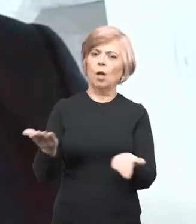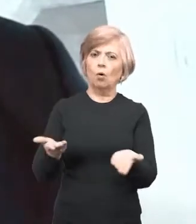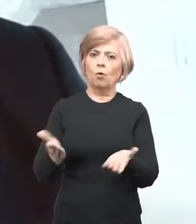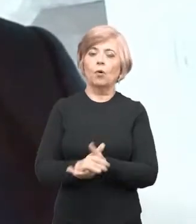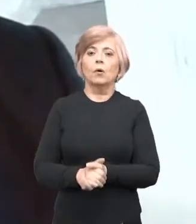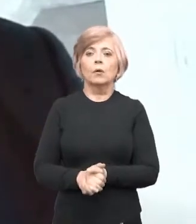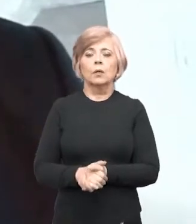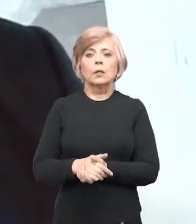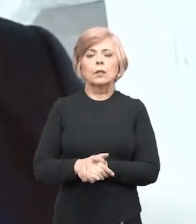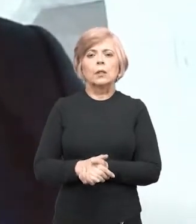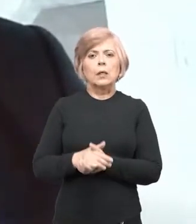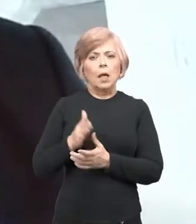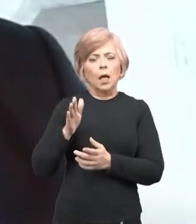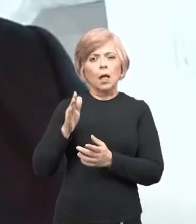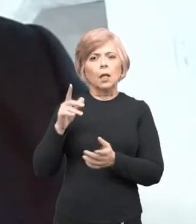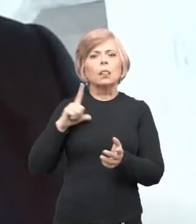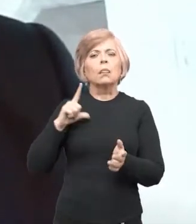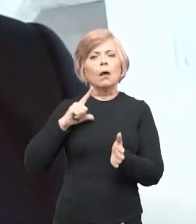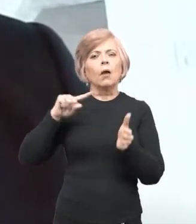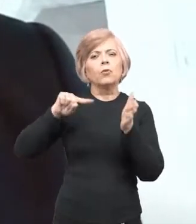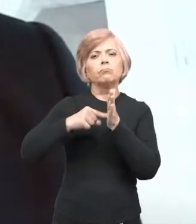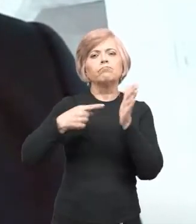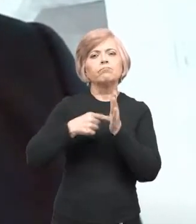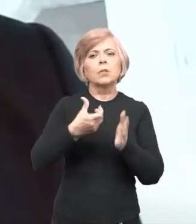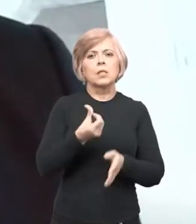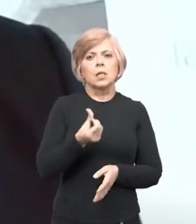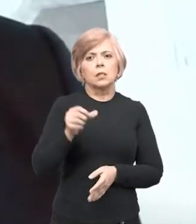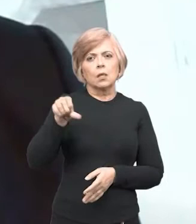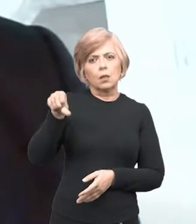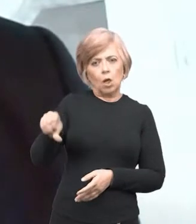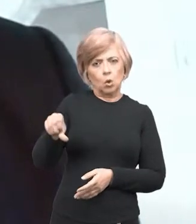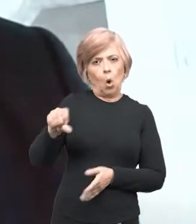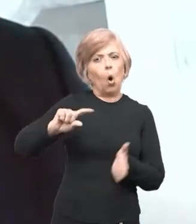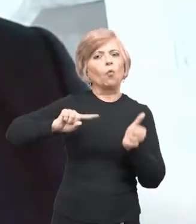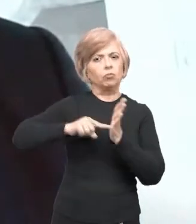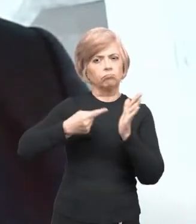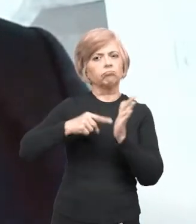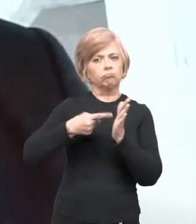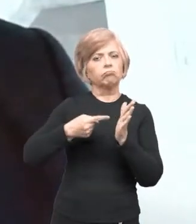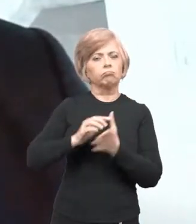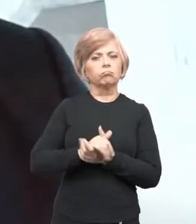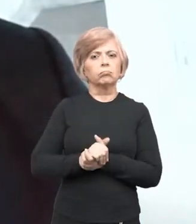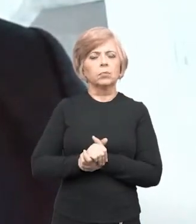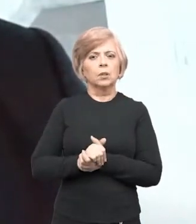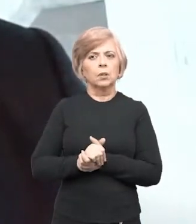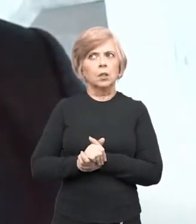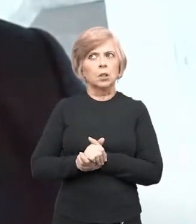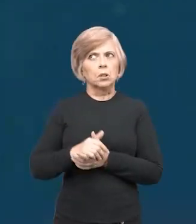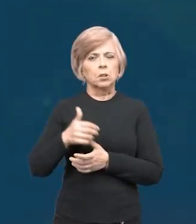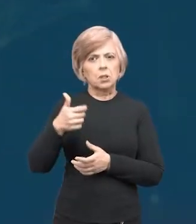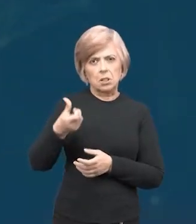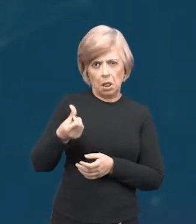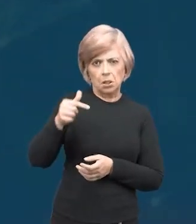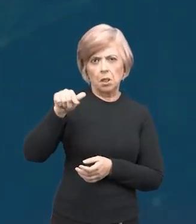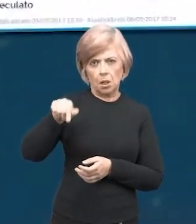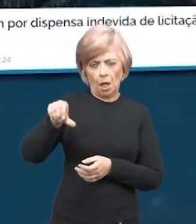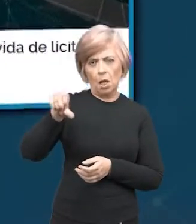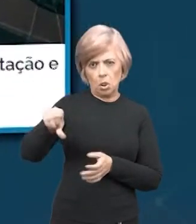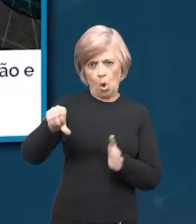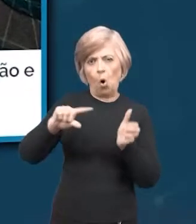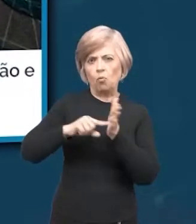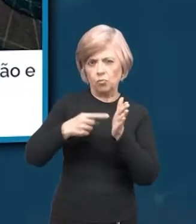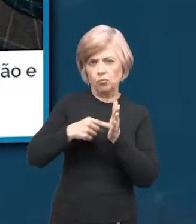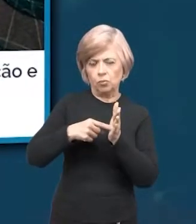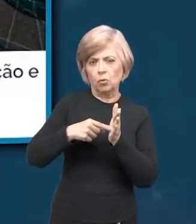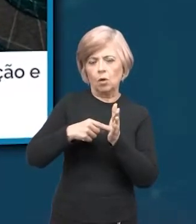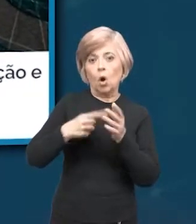ele ofereceu 69 denúncias, sendo dessas 69 denúncias, 14 contra prefeitos dos